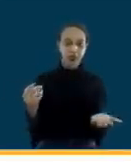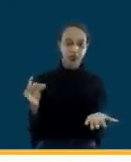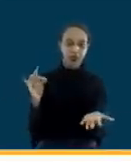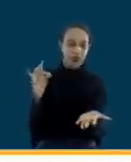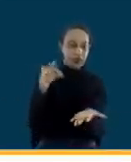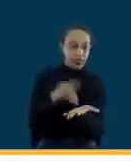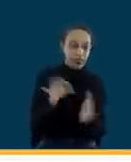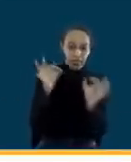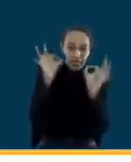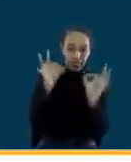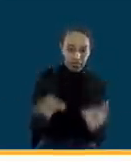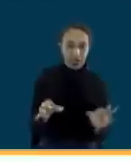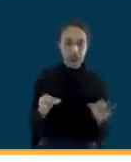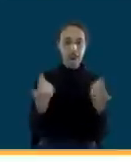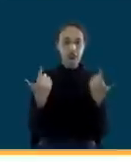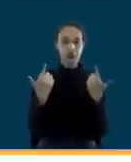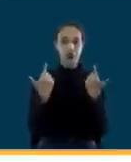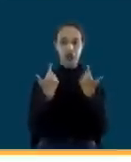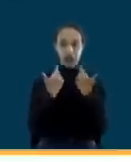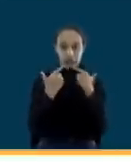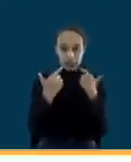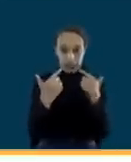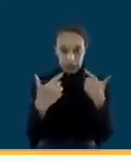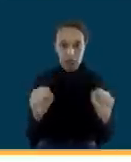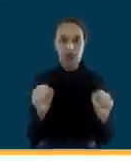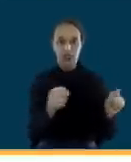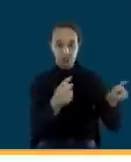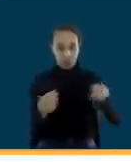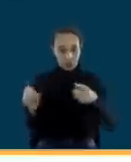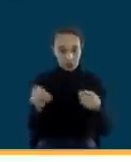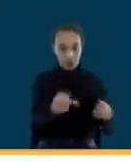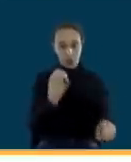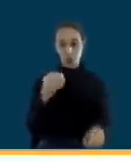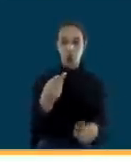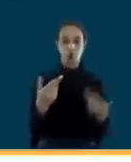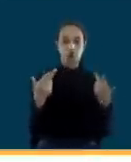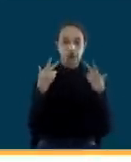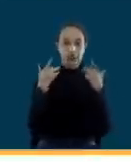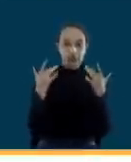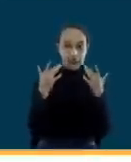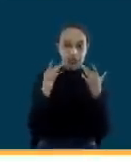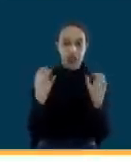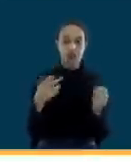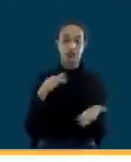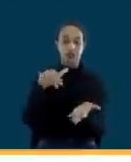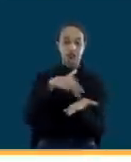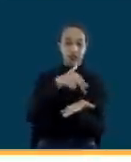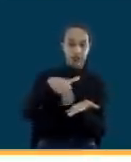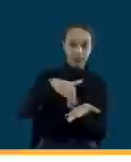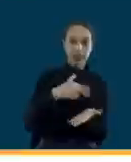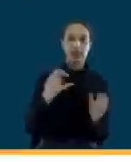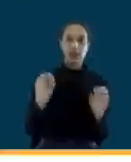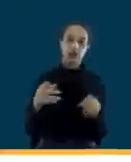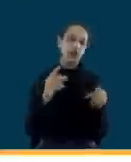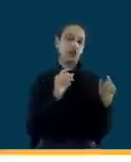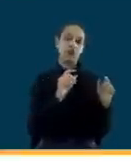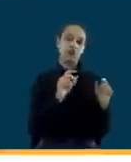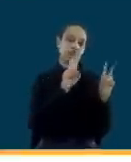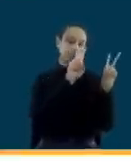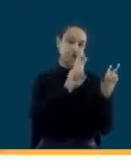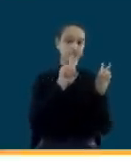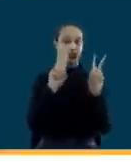a linguagem da música, ou do teatro, ou da dança, ou disso ou daquilo. Você pega